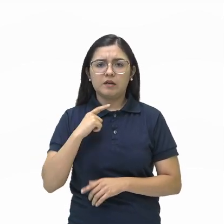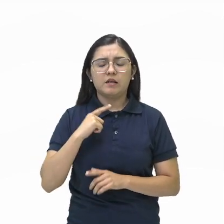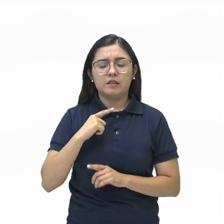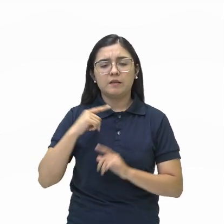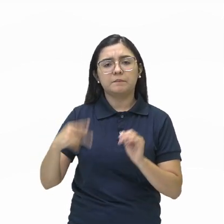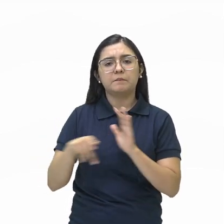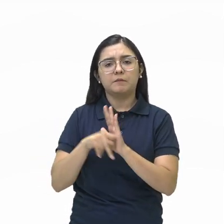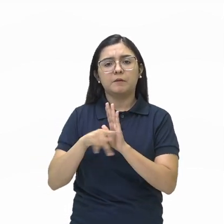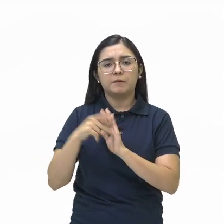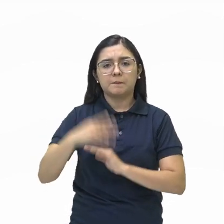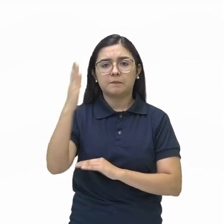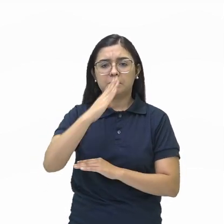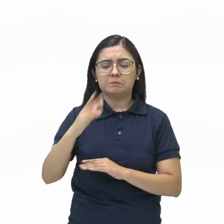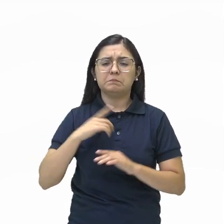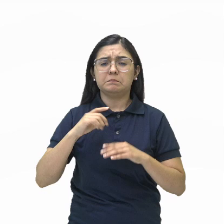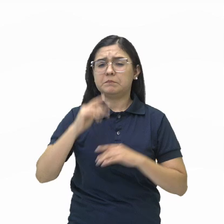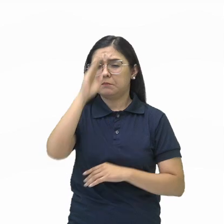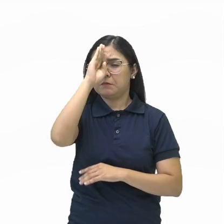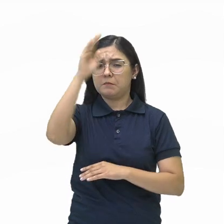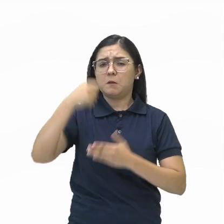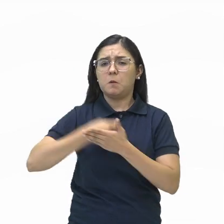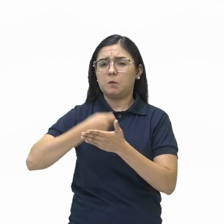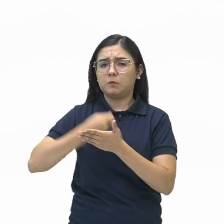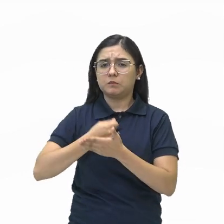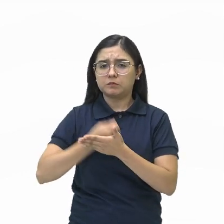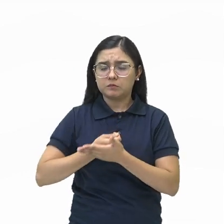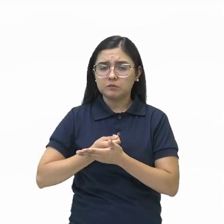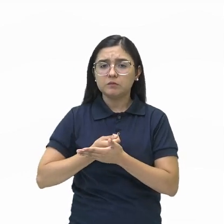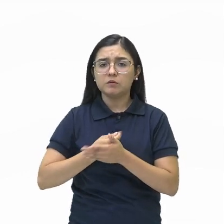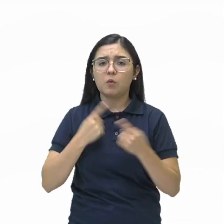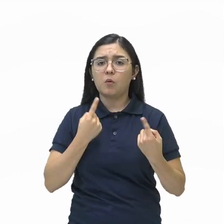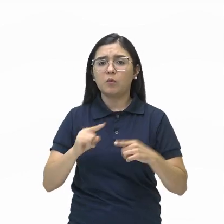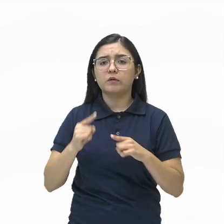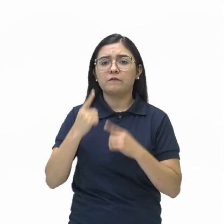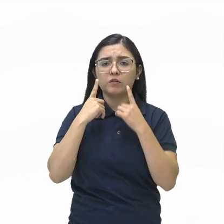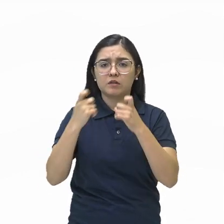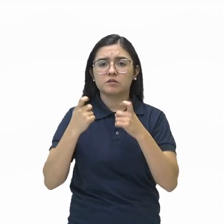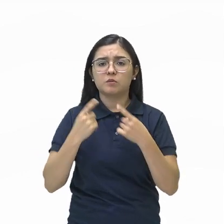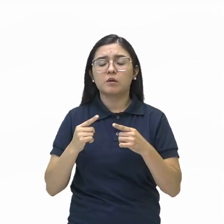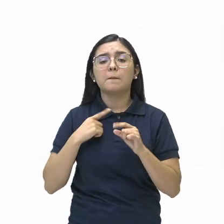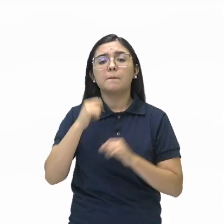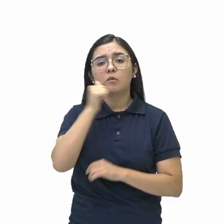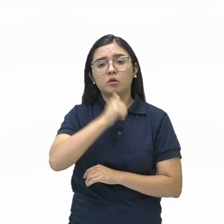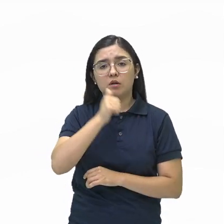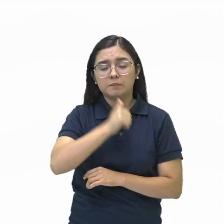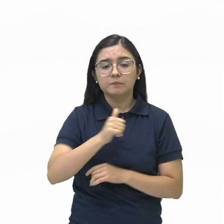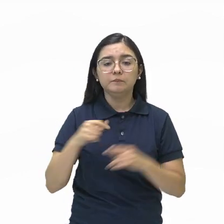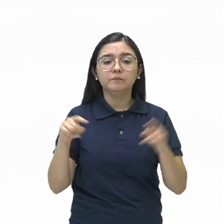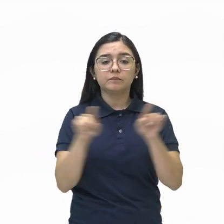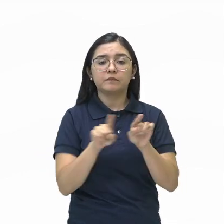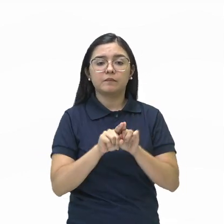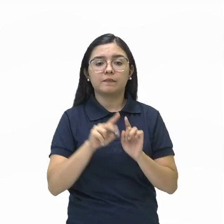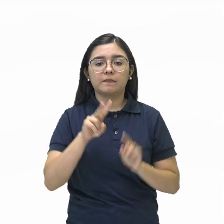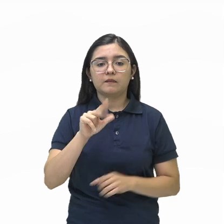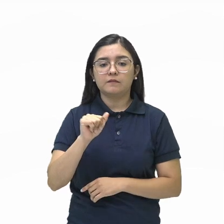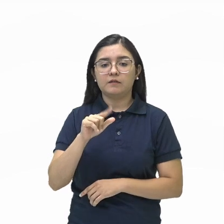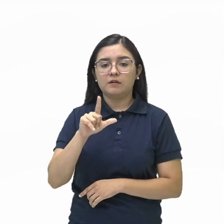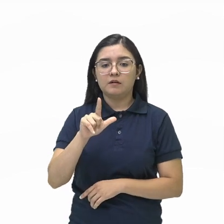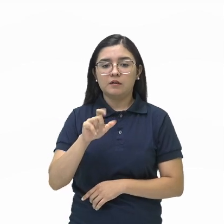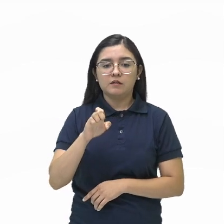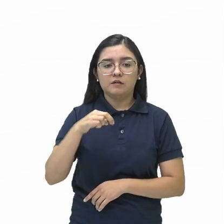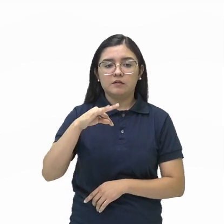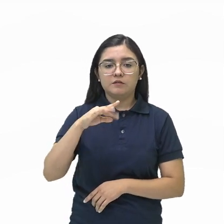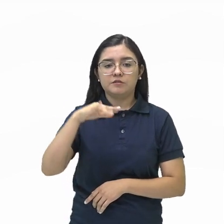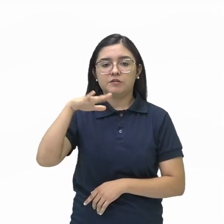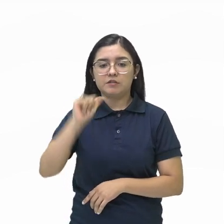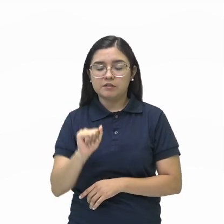importante, principalmente na luta contra as mulheres, né, contra a violência contra a mulher. Temos a Valentina e temos a